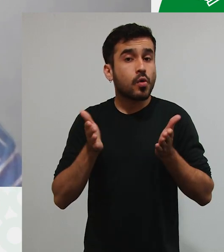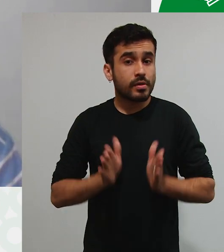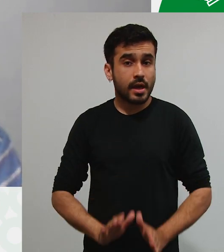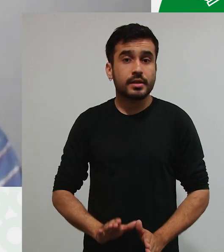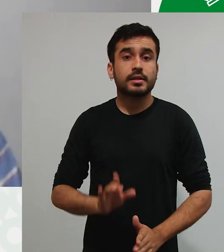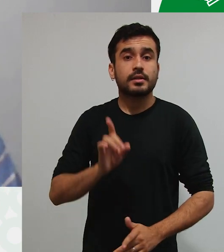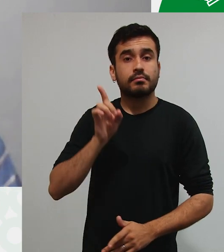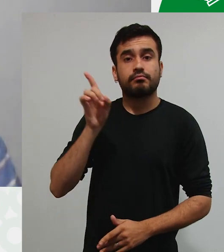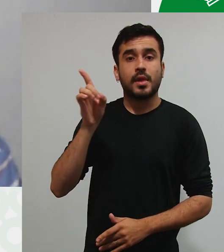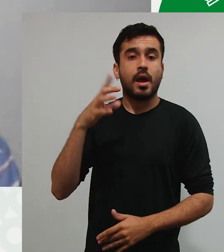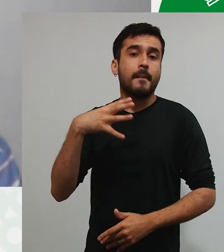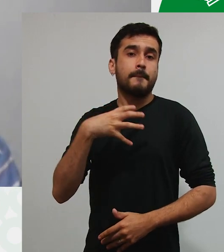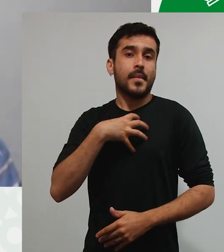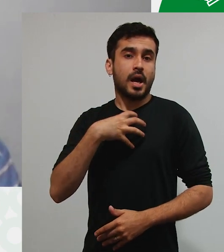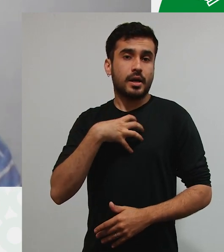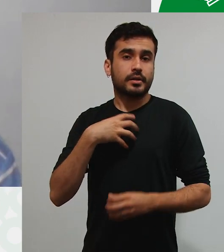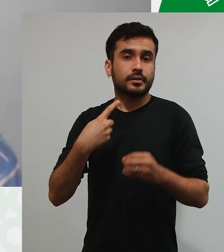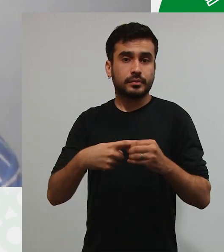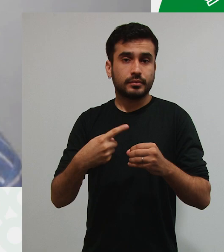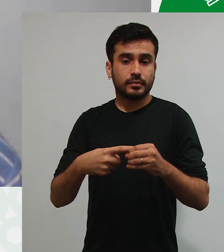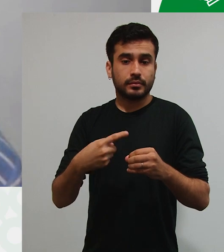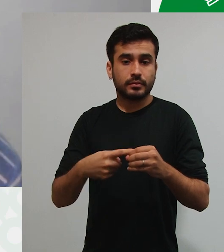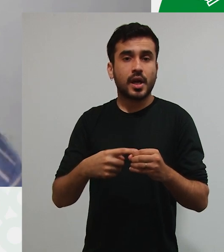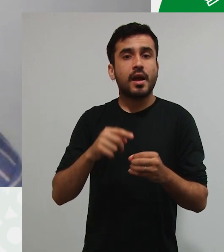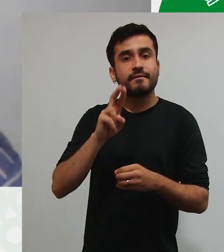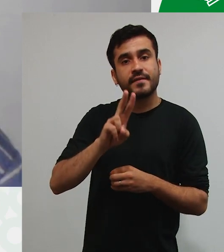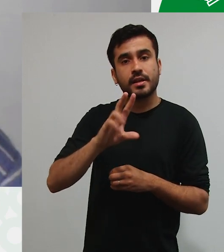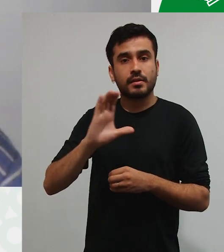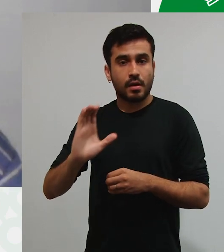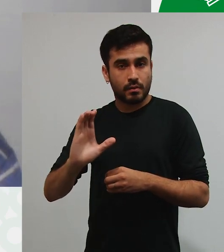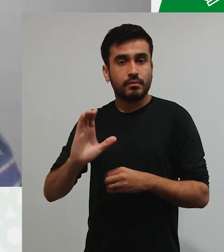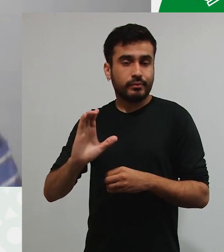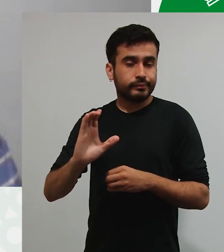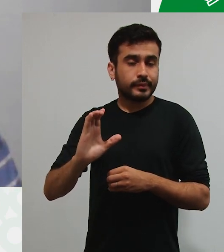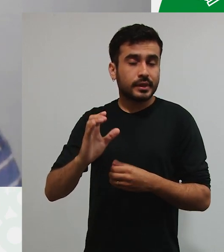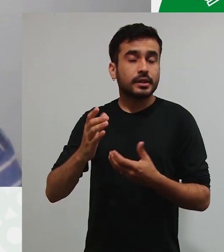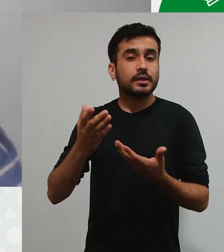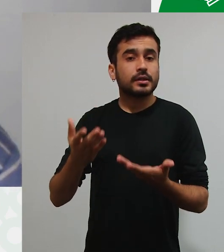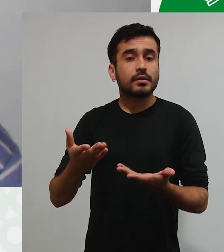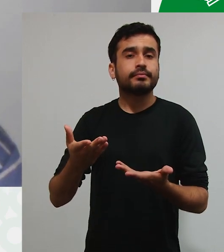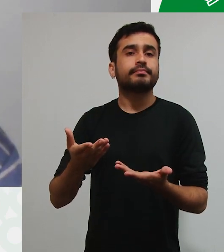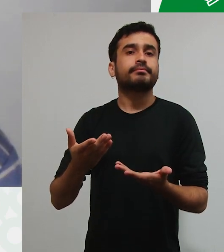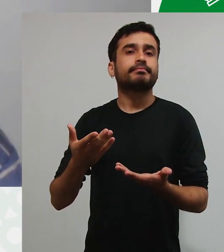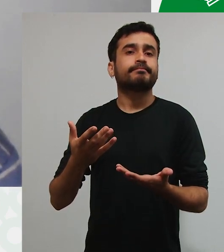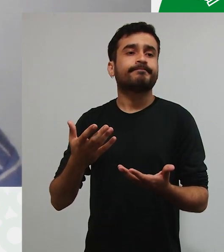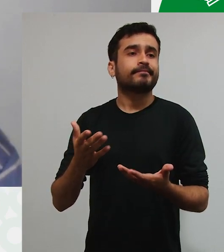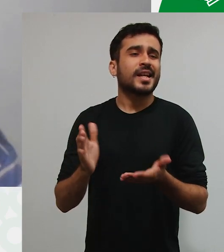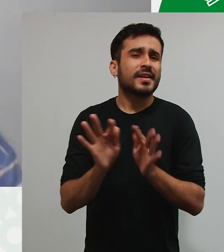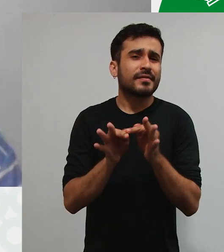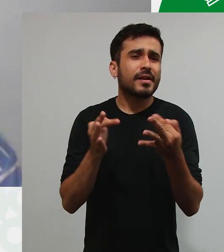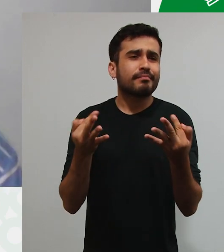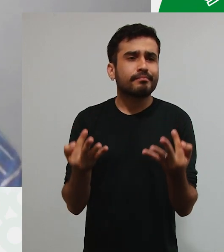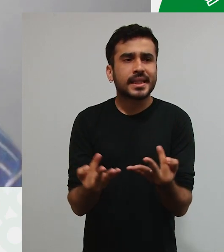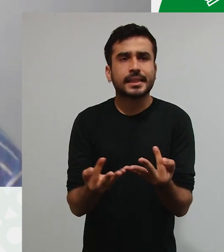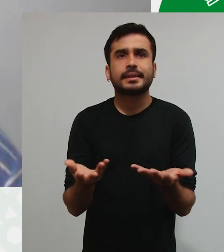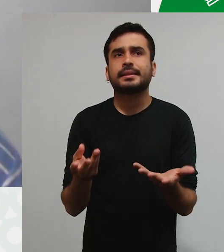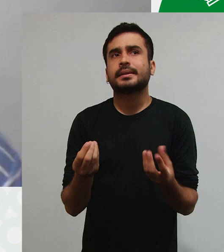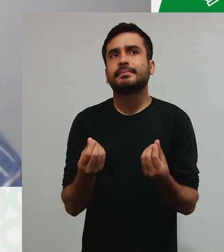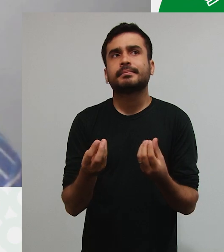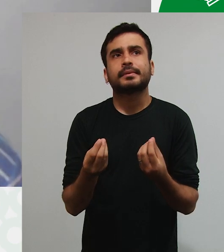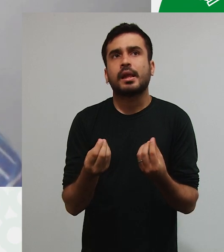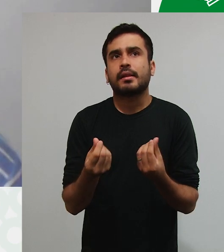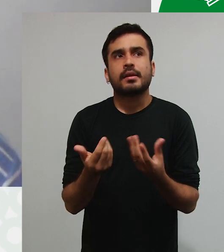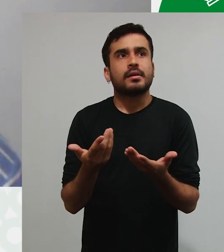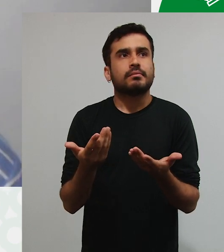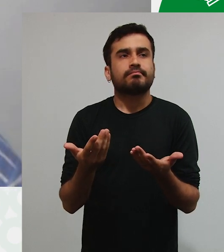Eu nasci na Bahia, numa cidade do interior da Bahia, chamada Vitória da Conquista, mas nasci em uma família extremamente carente, uma